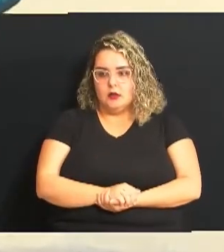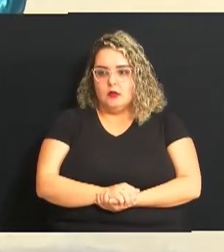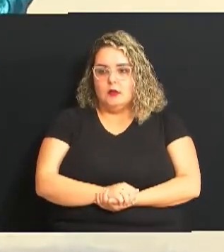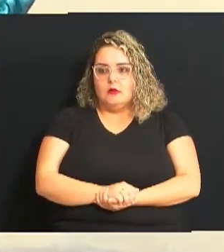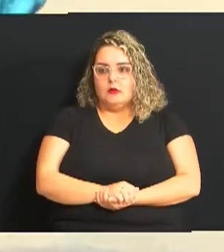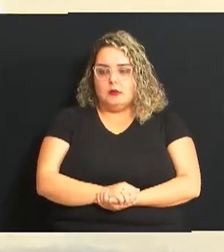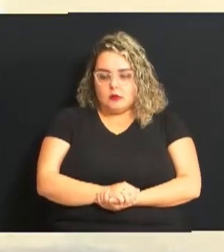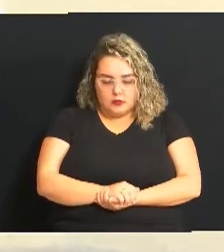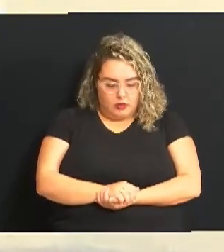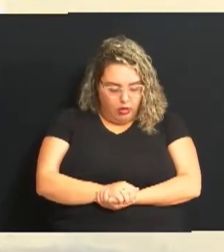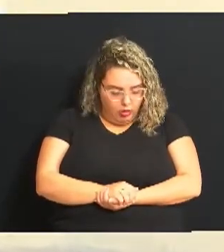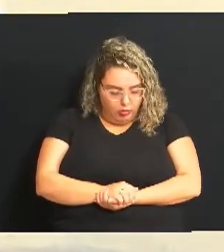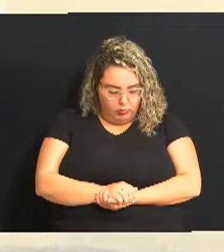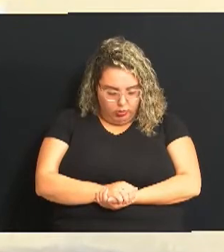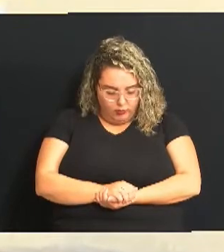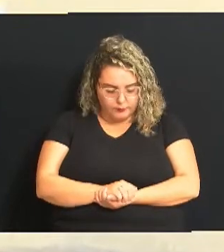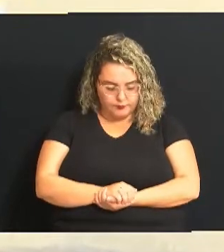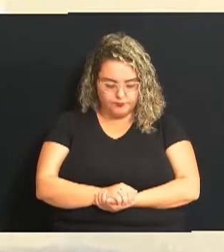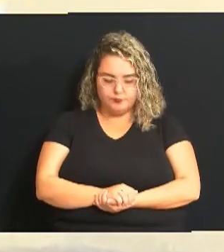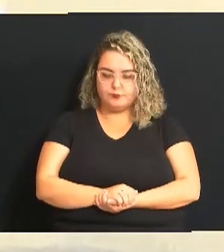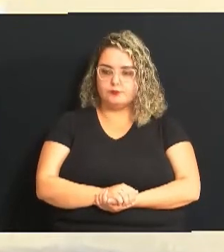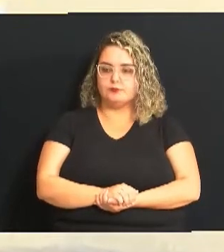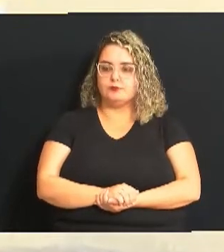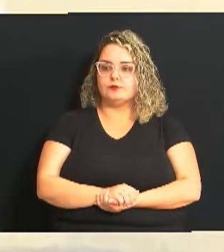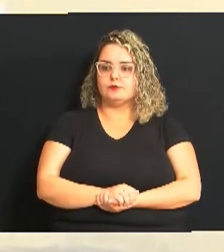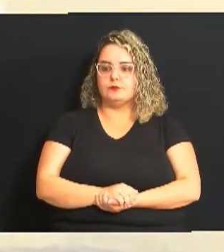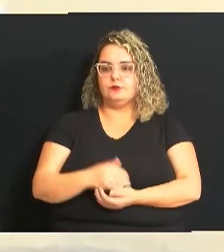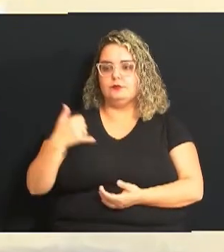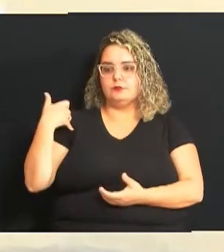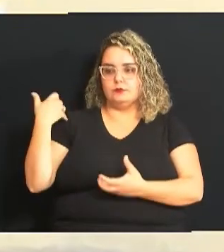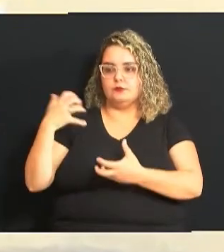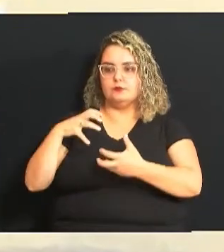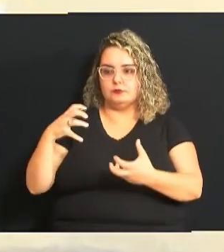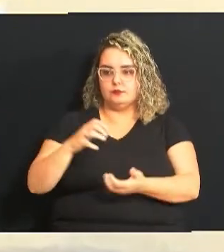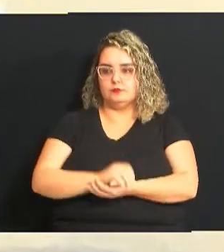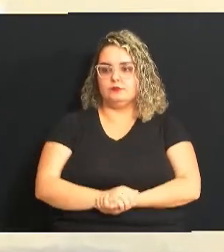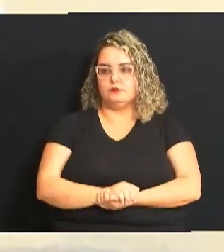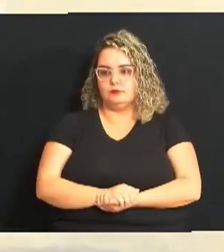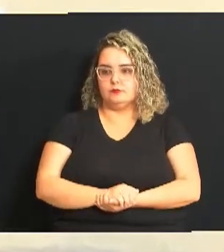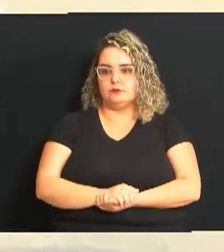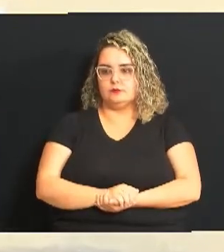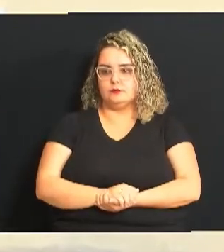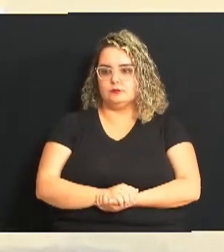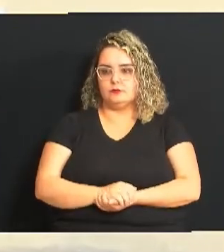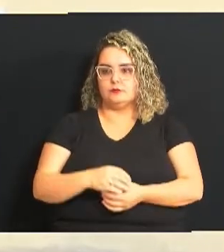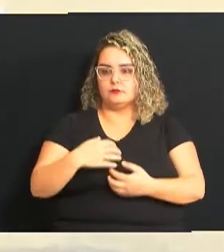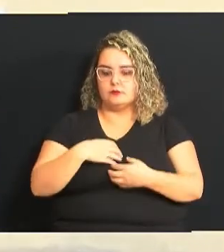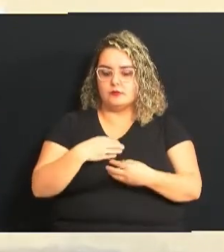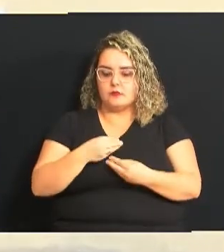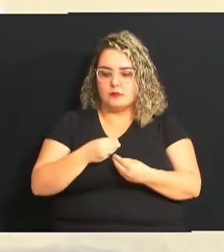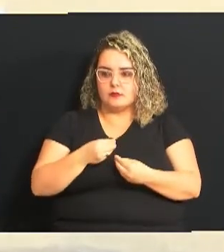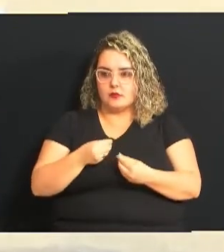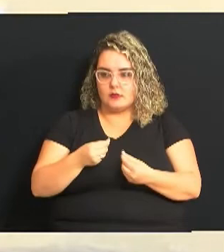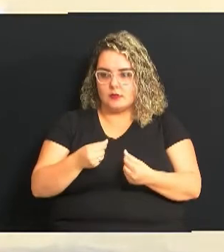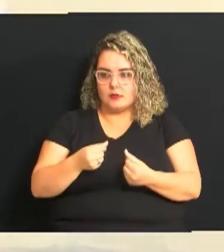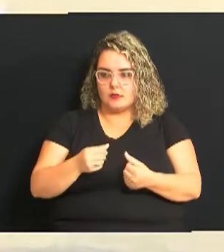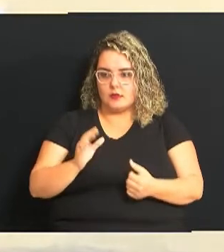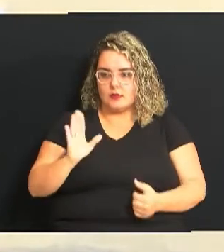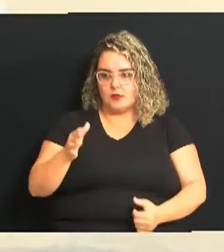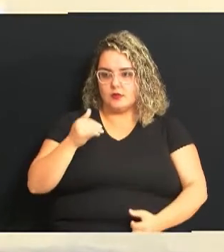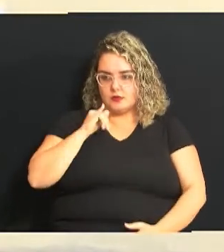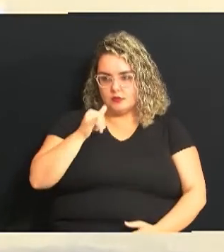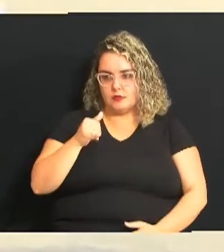Se você perceber, com a idade, a gente vai ficando com uma sensibilidade. Eu já falo que eu tenho